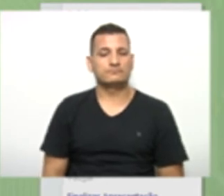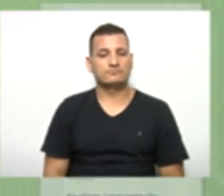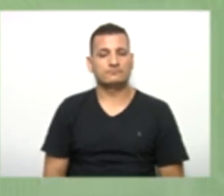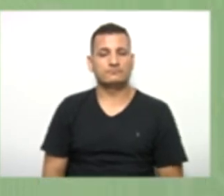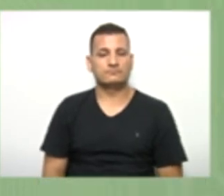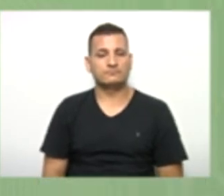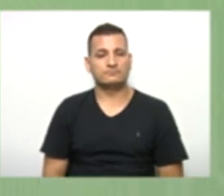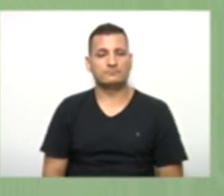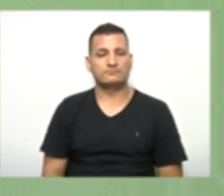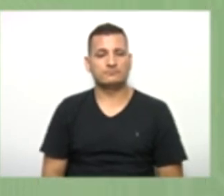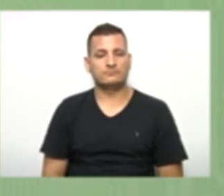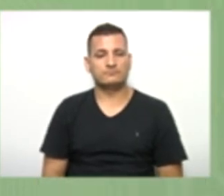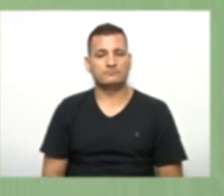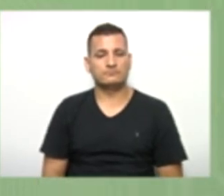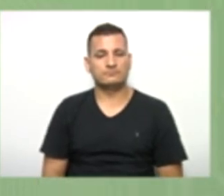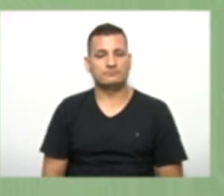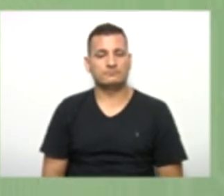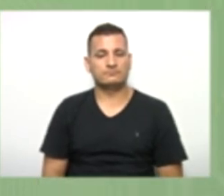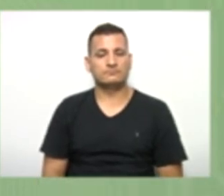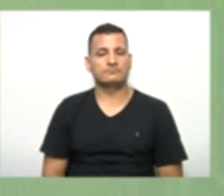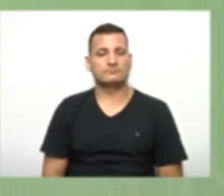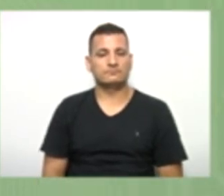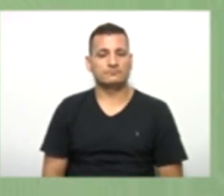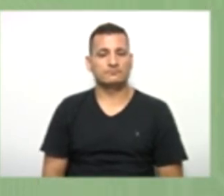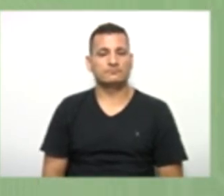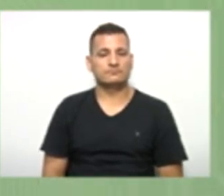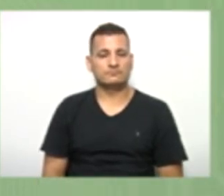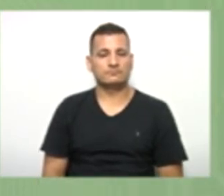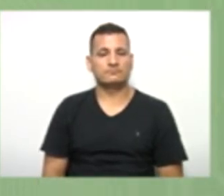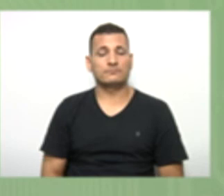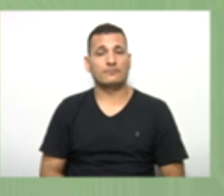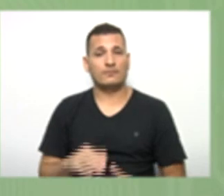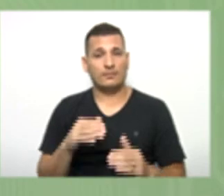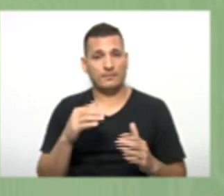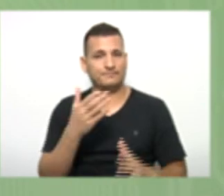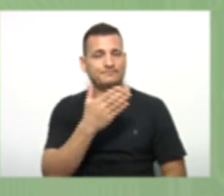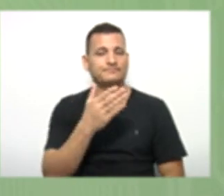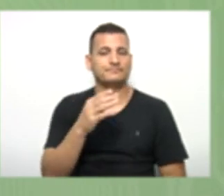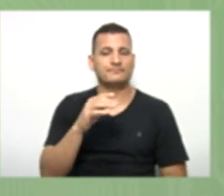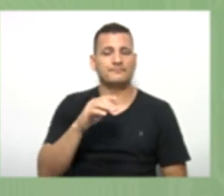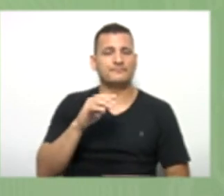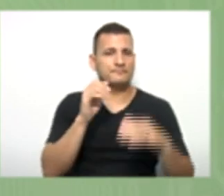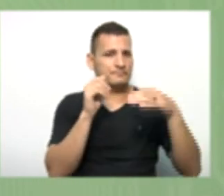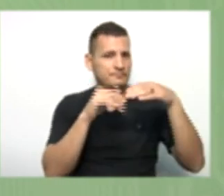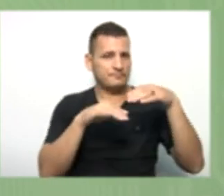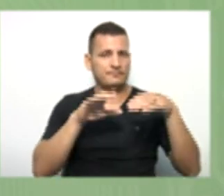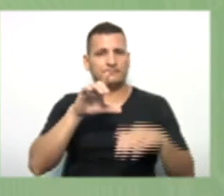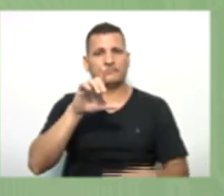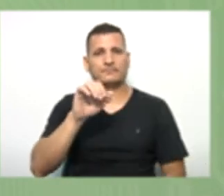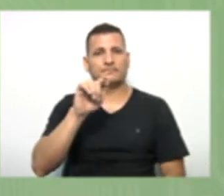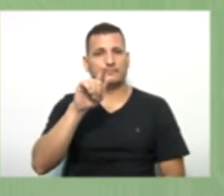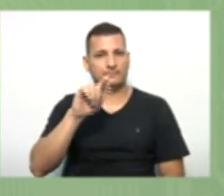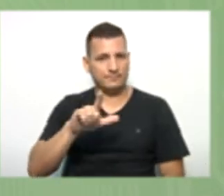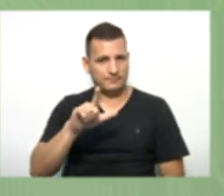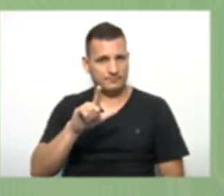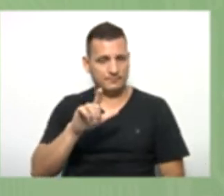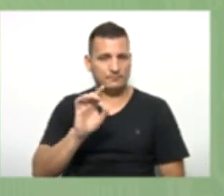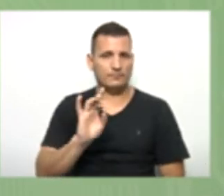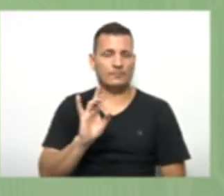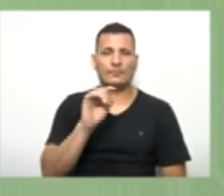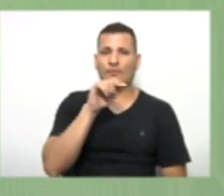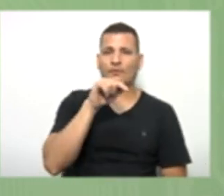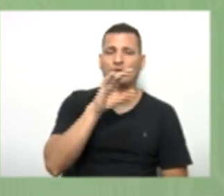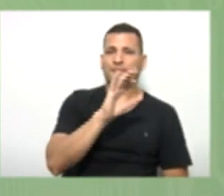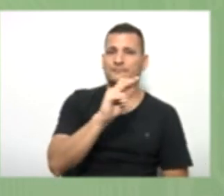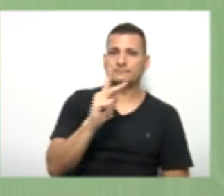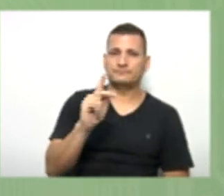Os atos cooperativos eram de R$10.000. Isso, então, olha só, a reserva legal, nós calculamos somente dos